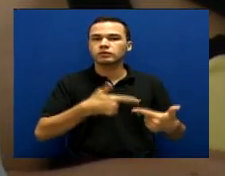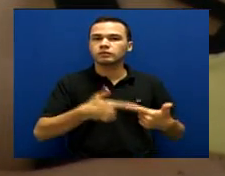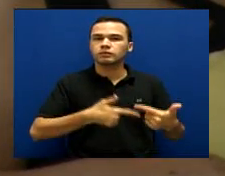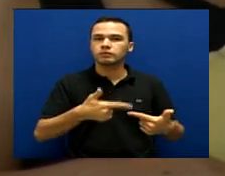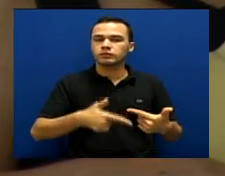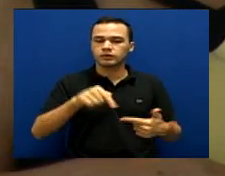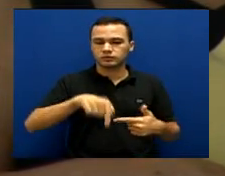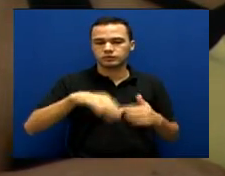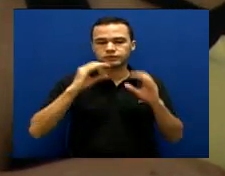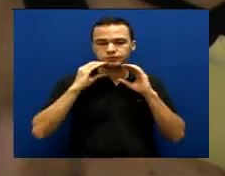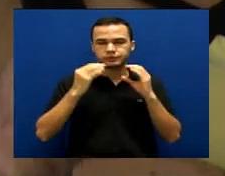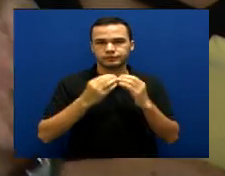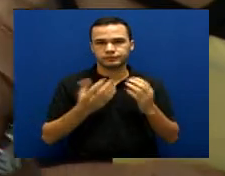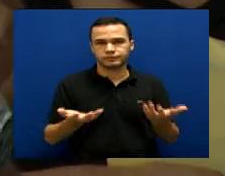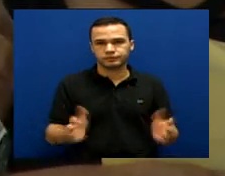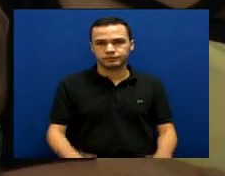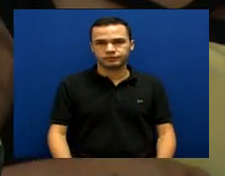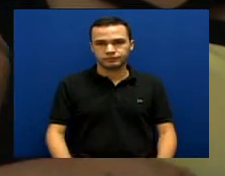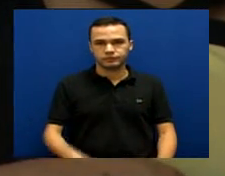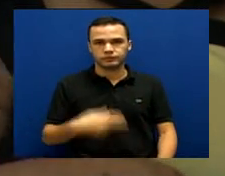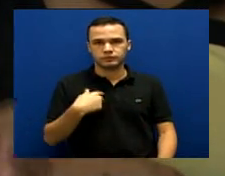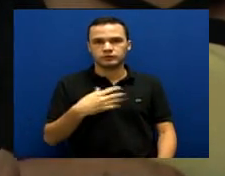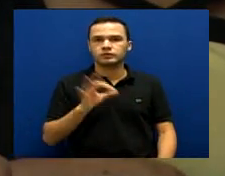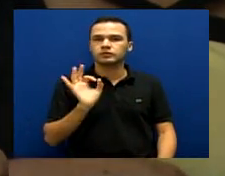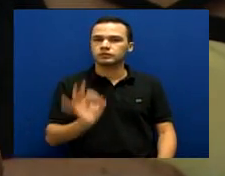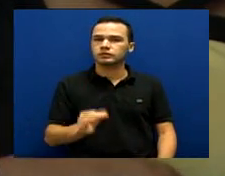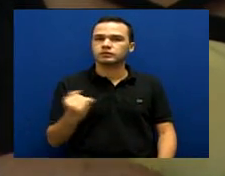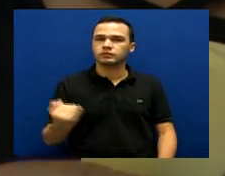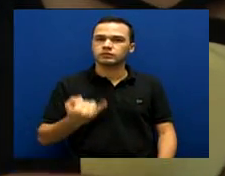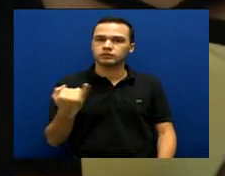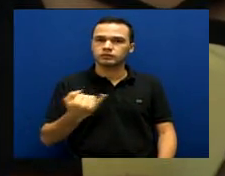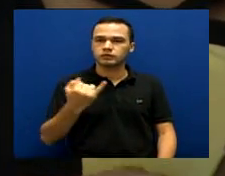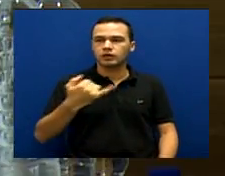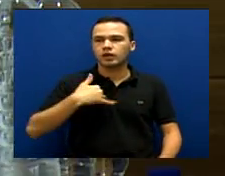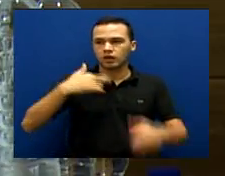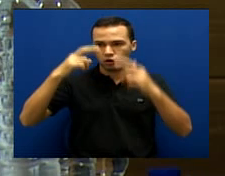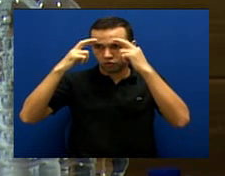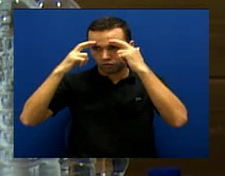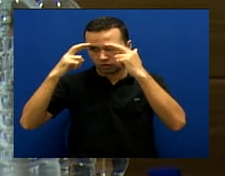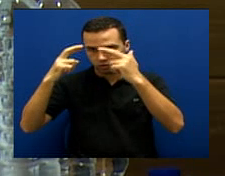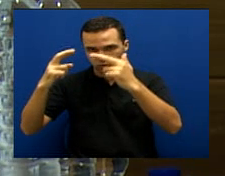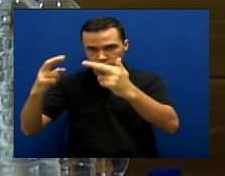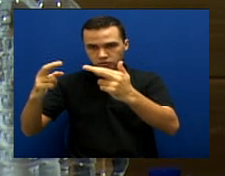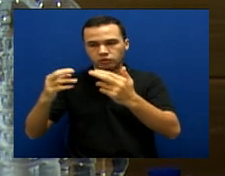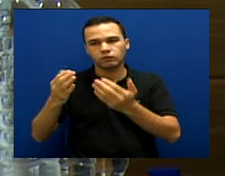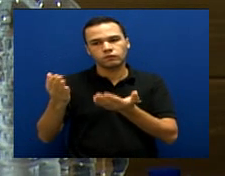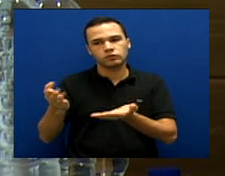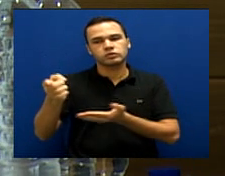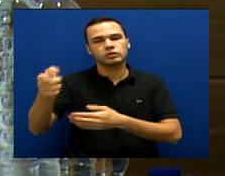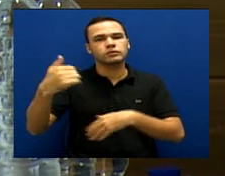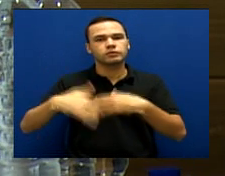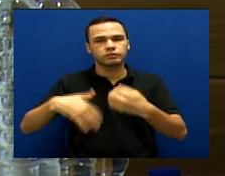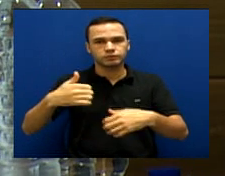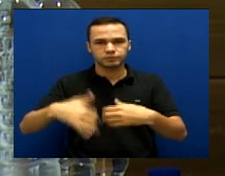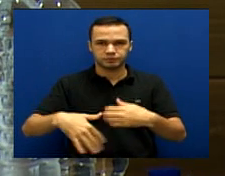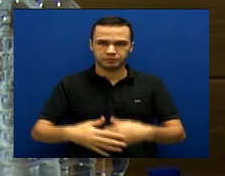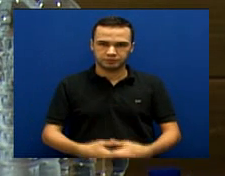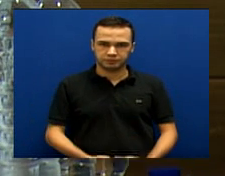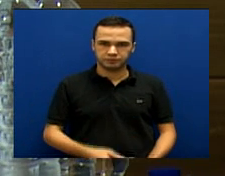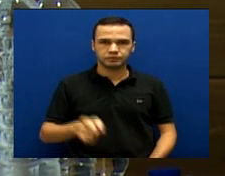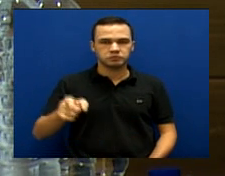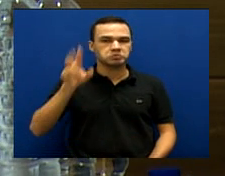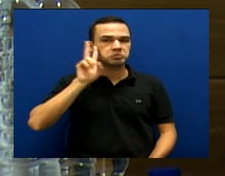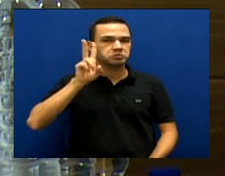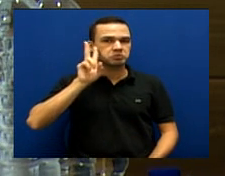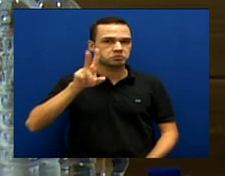câmara é fundamental respeito muito a ao senhor tem falado até pela pela